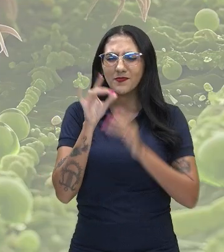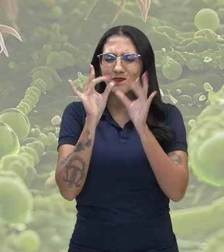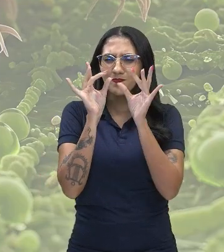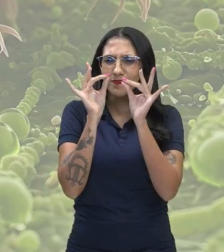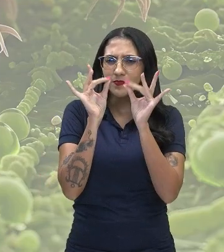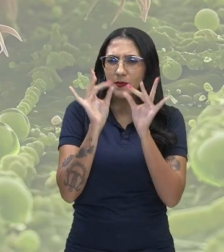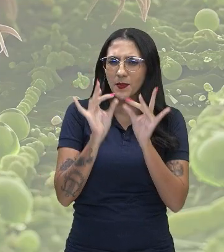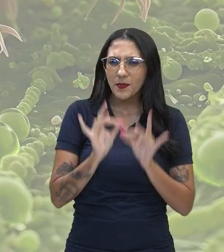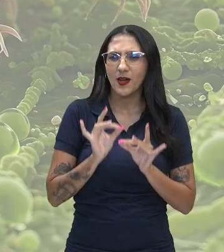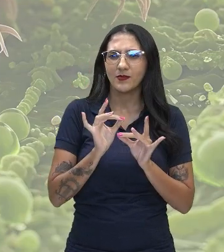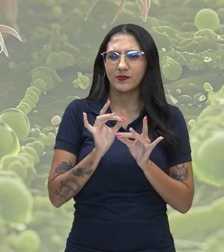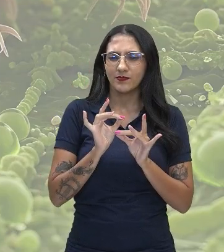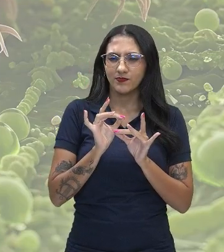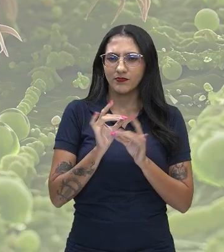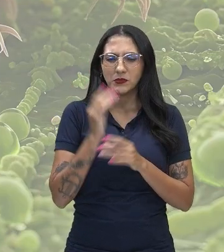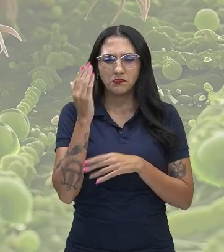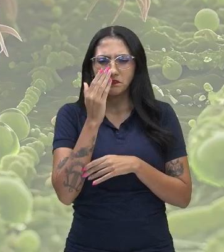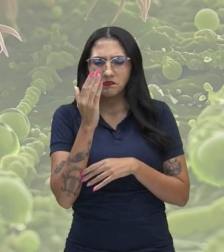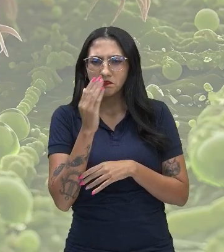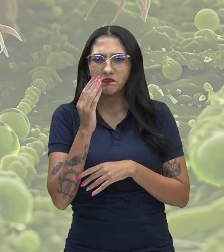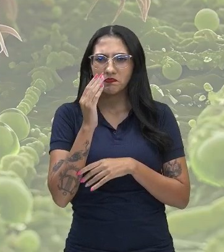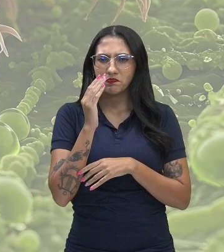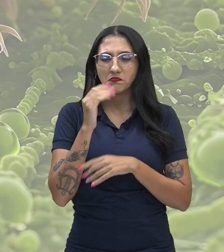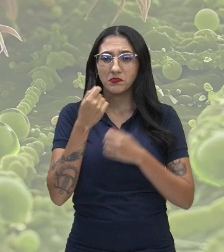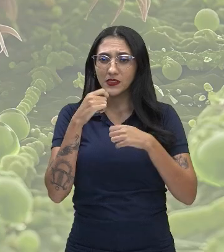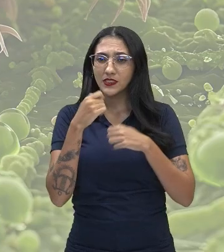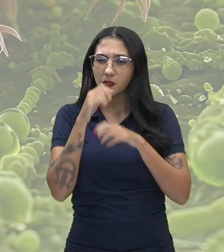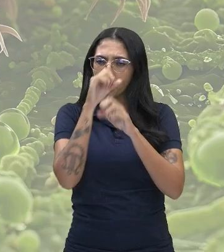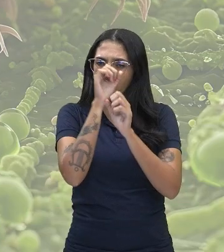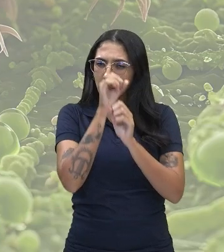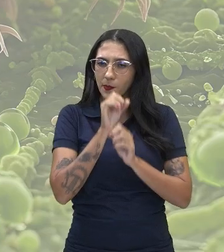Ele é microscópico, como vocês podem conferir ali a palavra